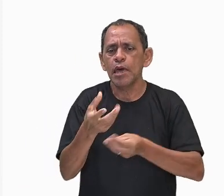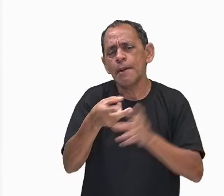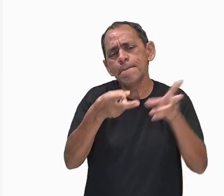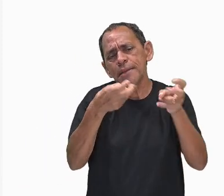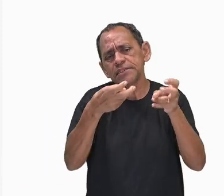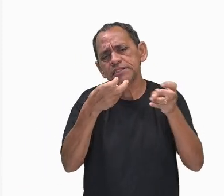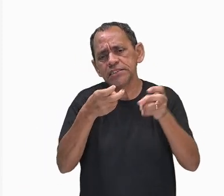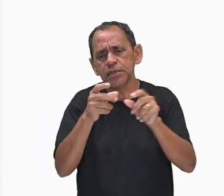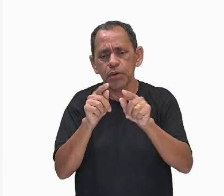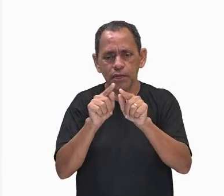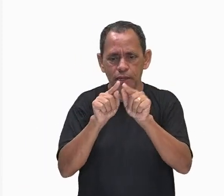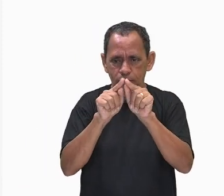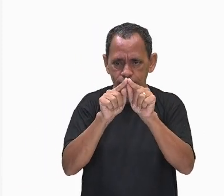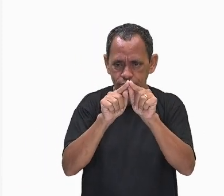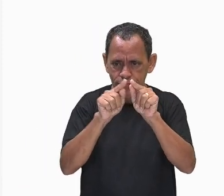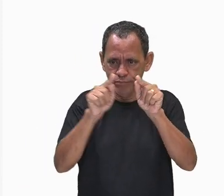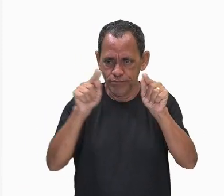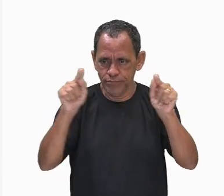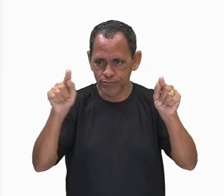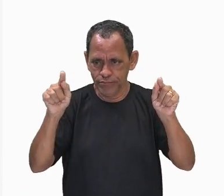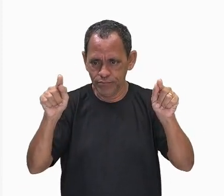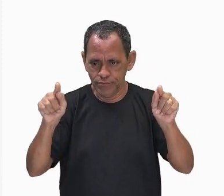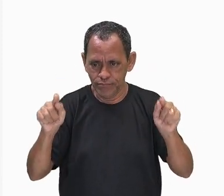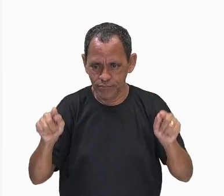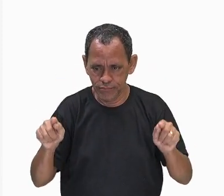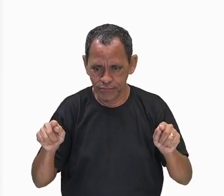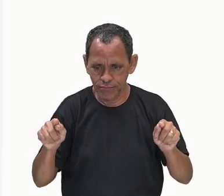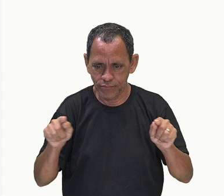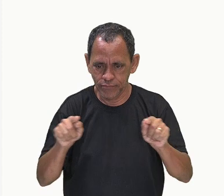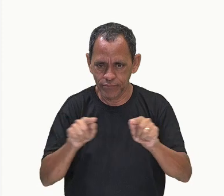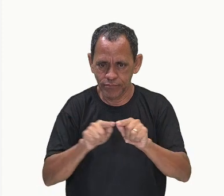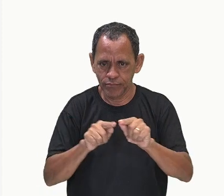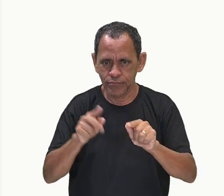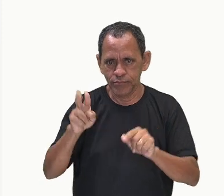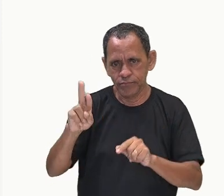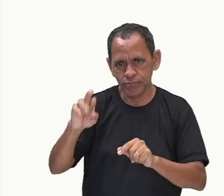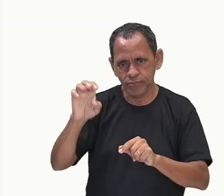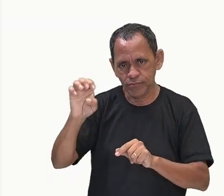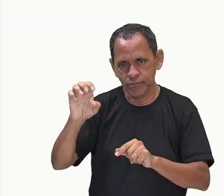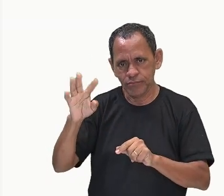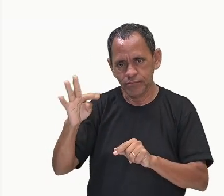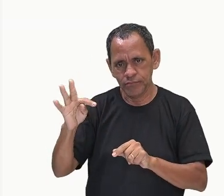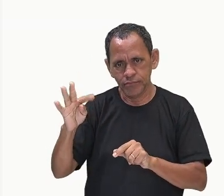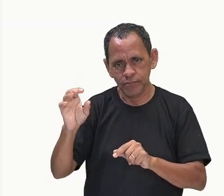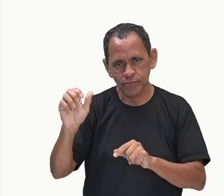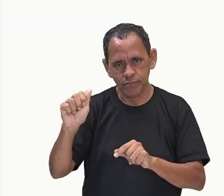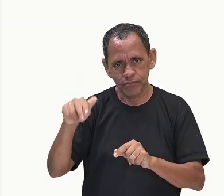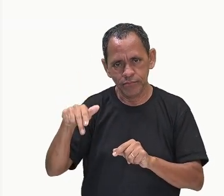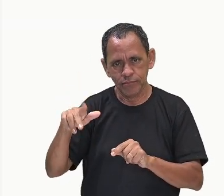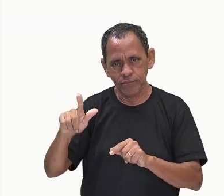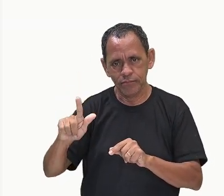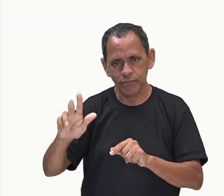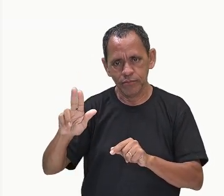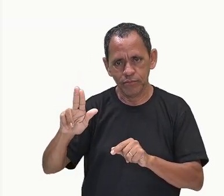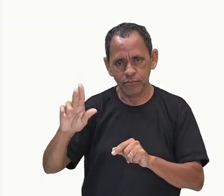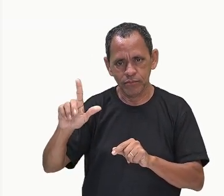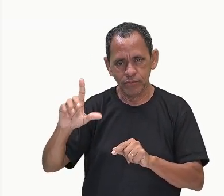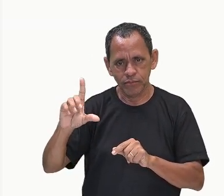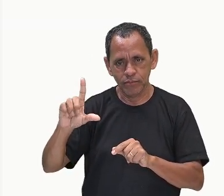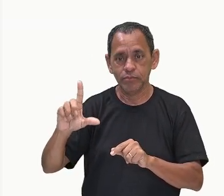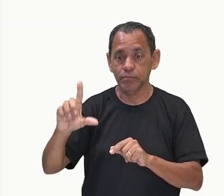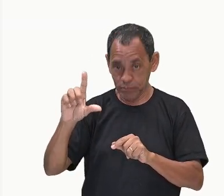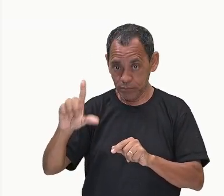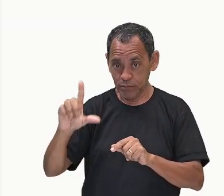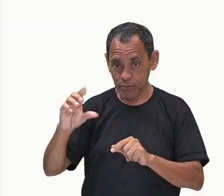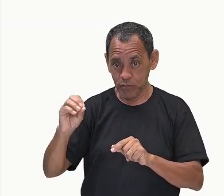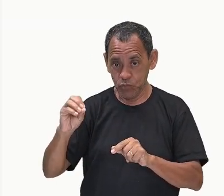para mostrar com detalhes o que aconteceu aqui. Nós temos aqui na parte superior, o que seria aí uma tampa,